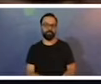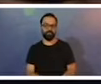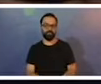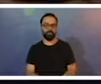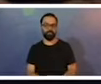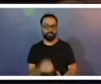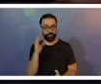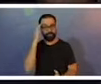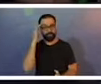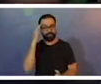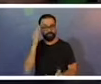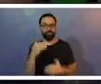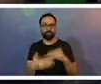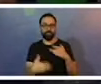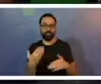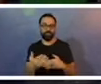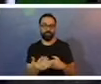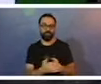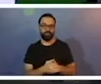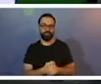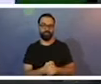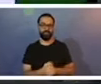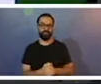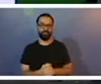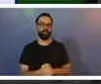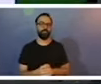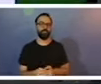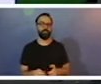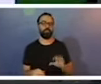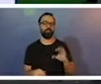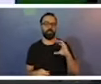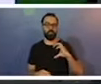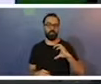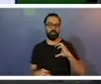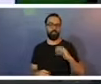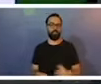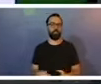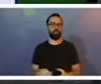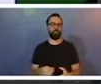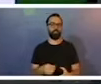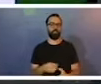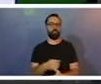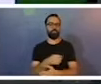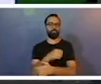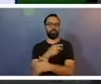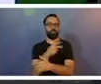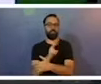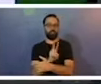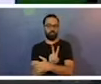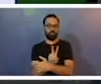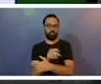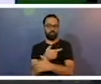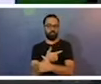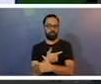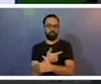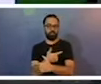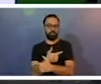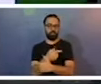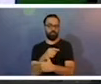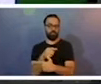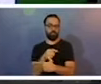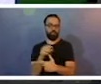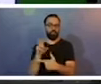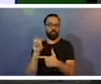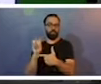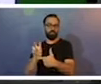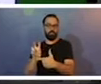certo? Continuando. Item C. Agora, eu preciso dividir 27 por